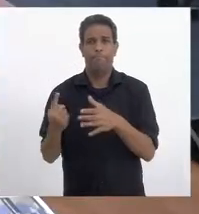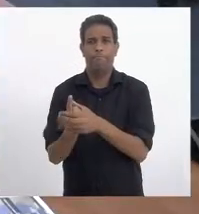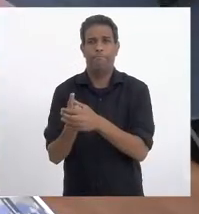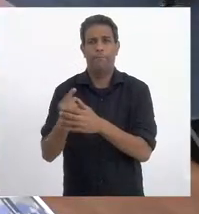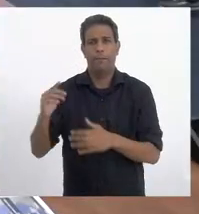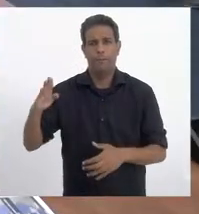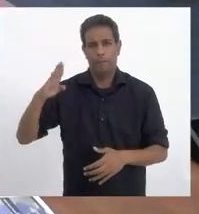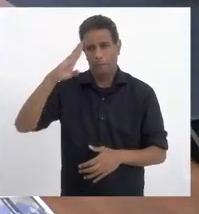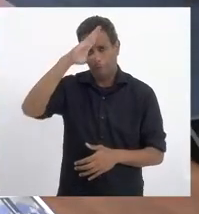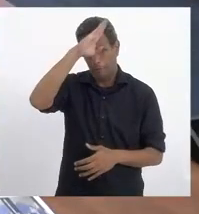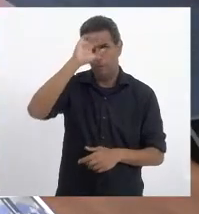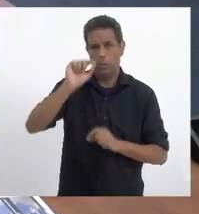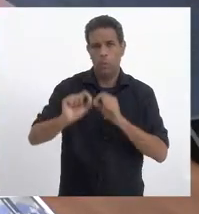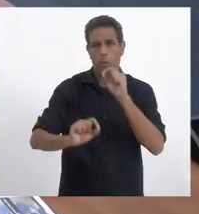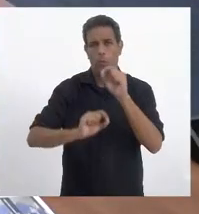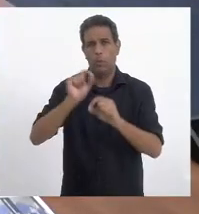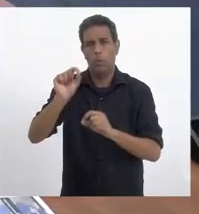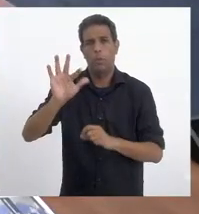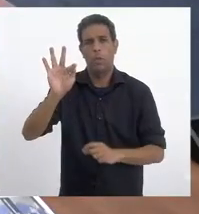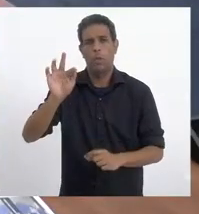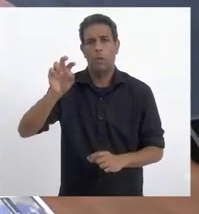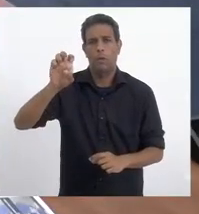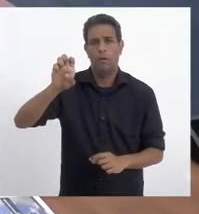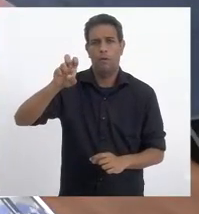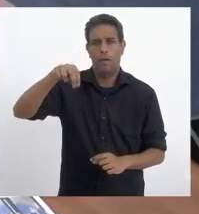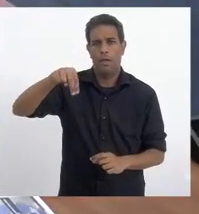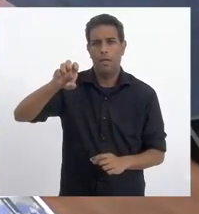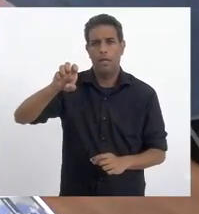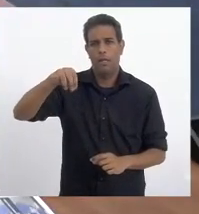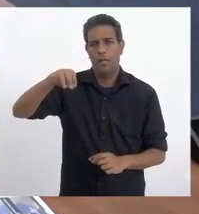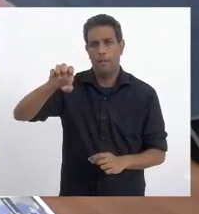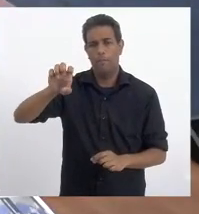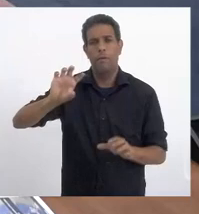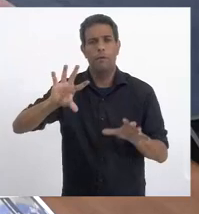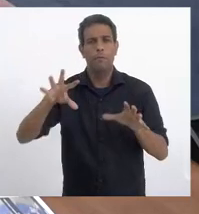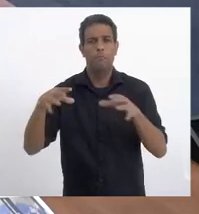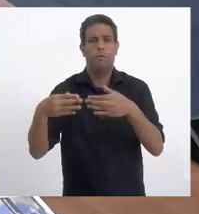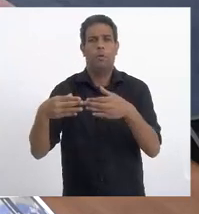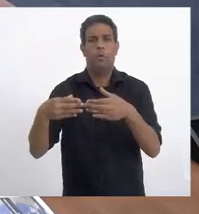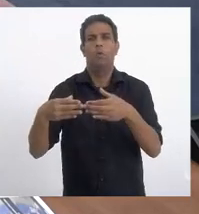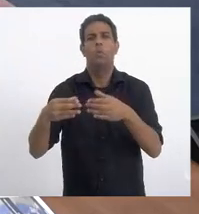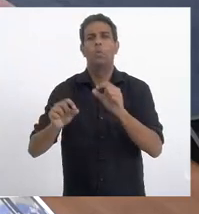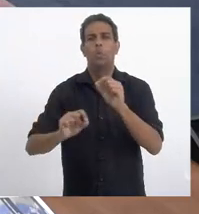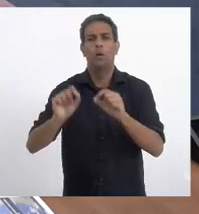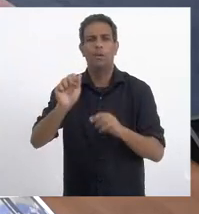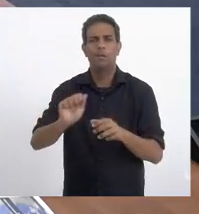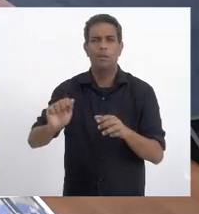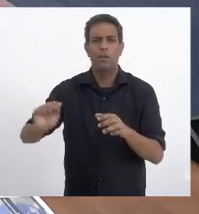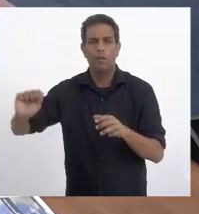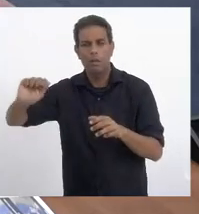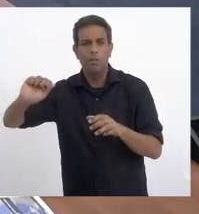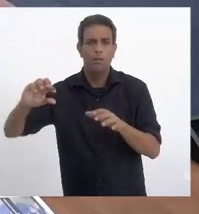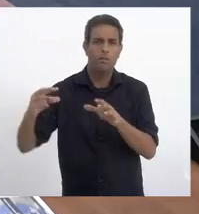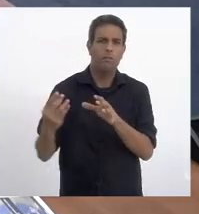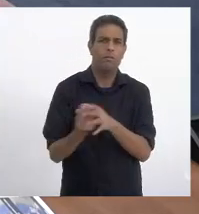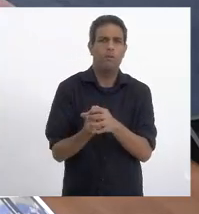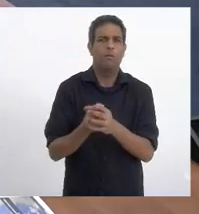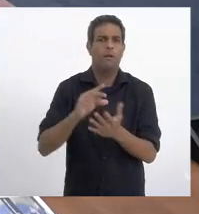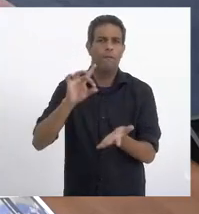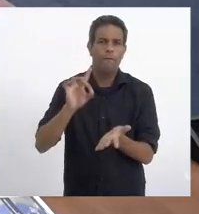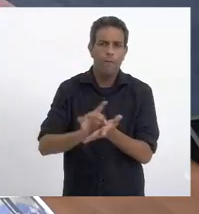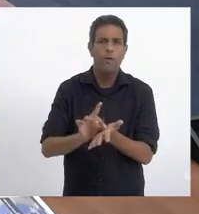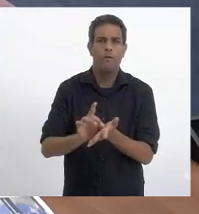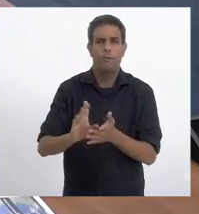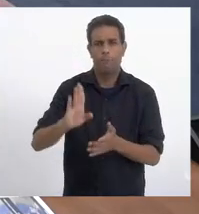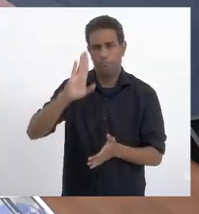governo bolsonaro quando a feneme uma federação que reúne todas as associações de oficiais